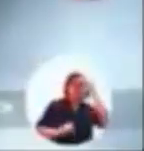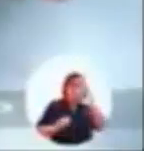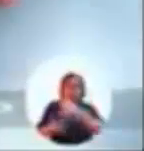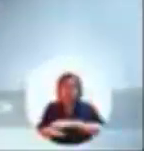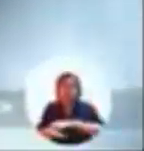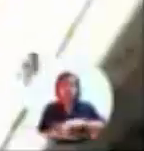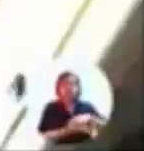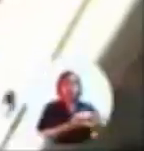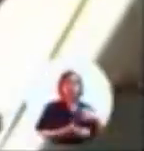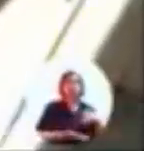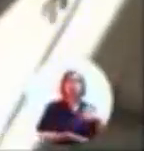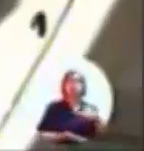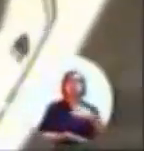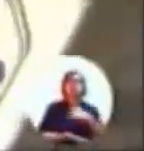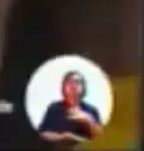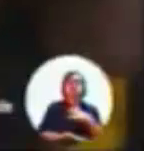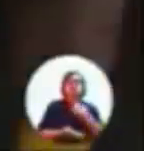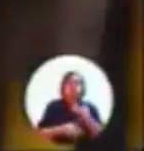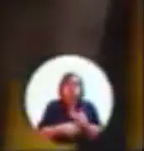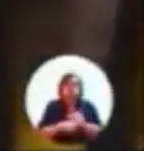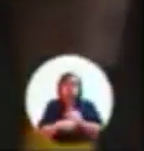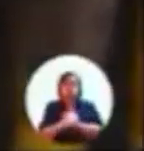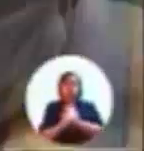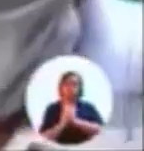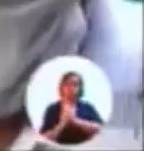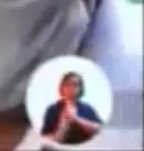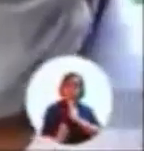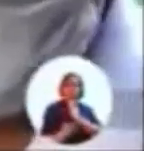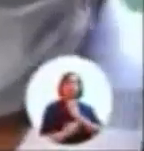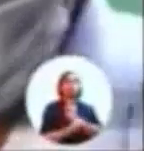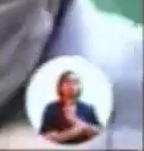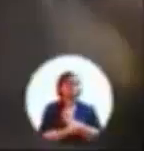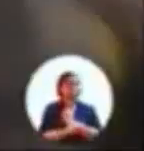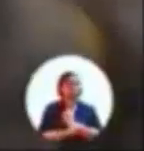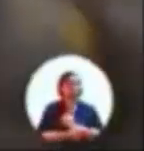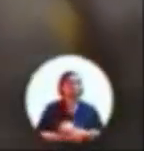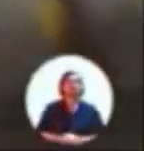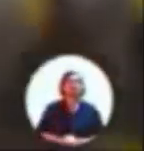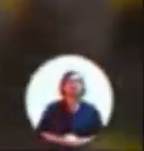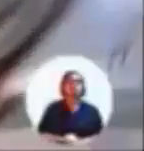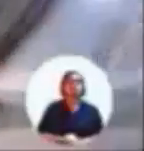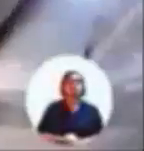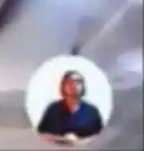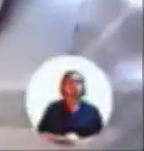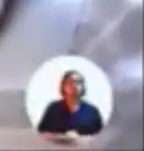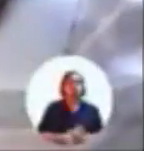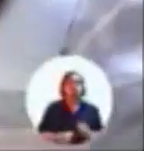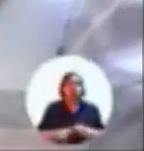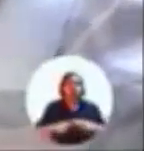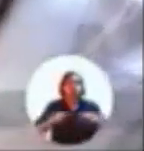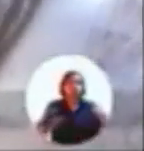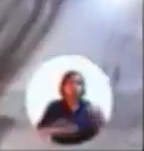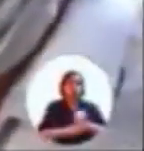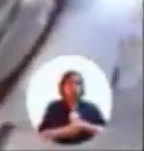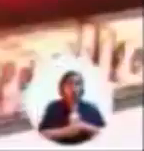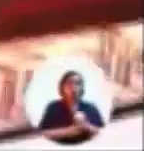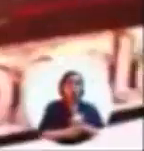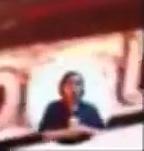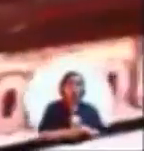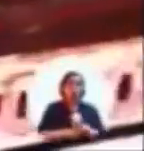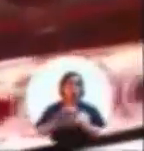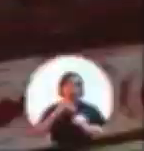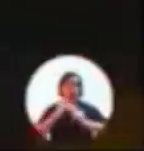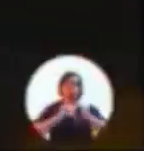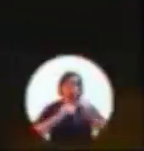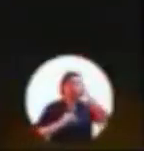sucateados e essa frota que existe na nossa cidade. Nós vamos cobrar a renovação de toda a frota. Vamos trabalhar para reduzir o valor da tarifa, que é uma